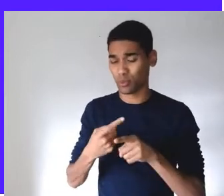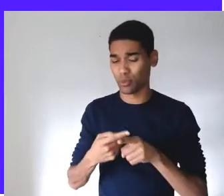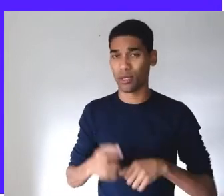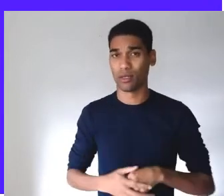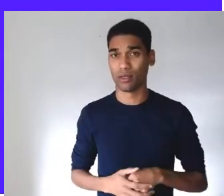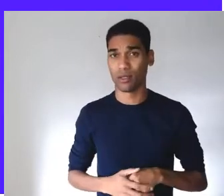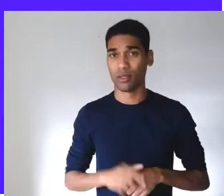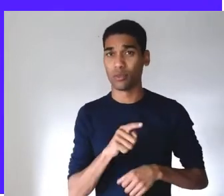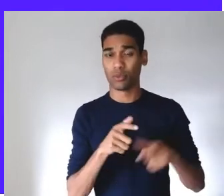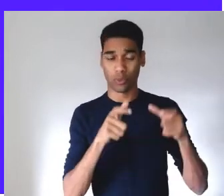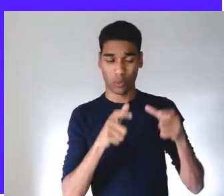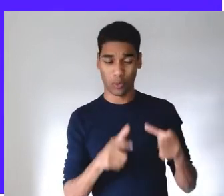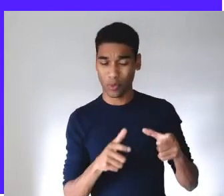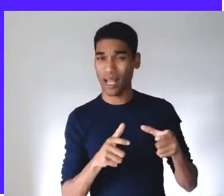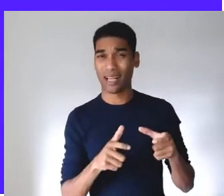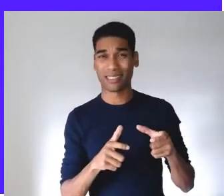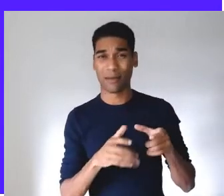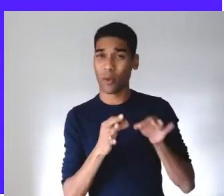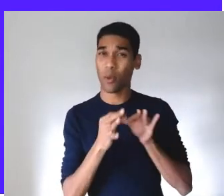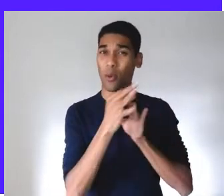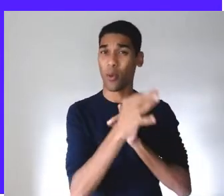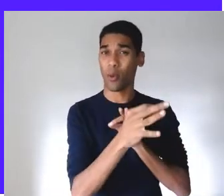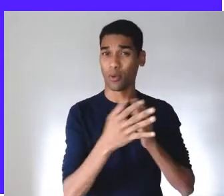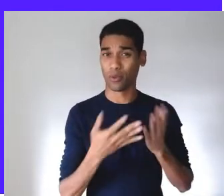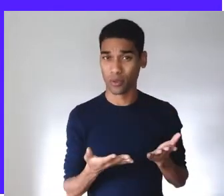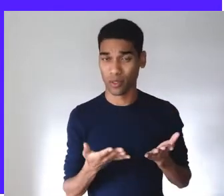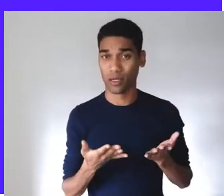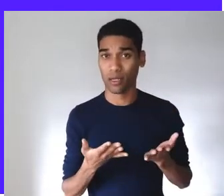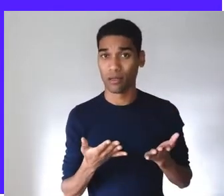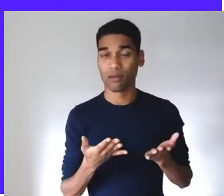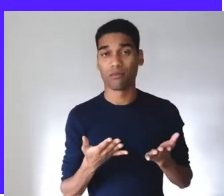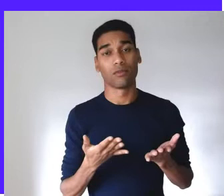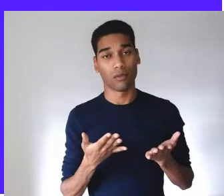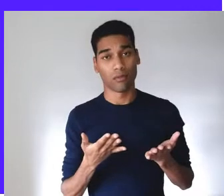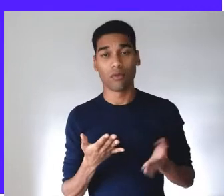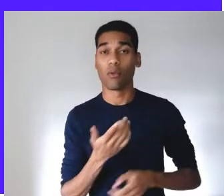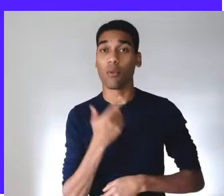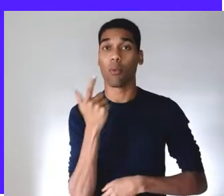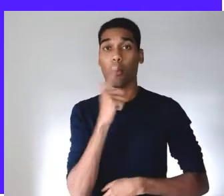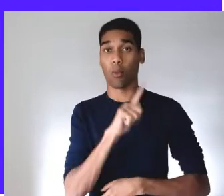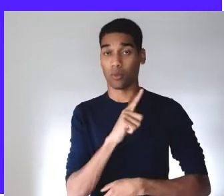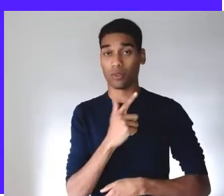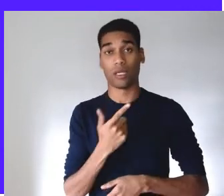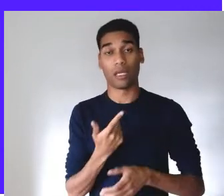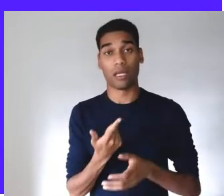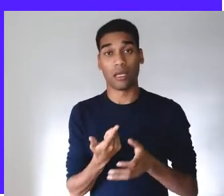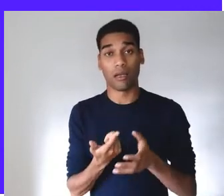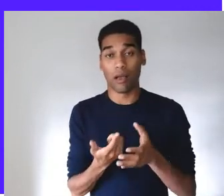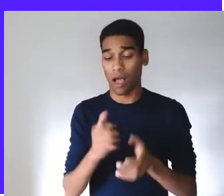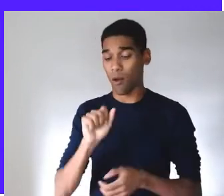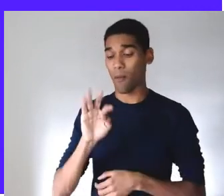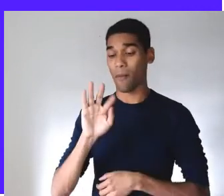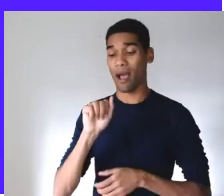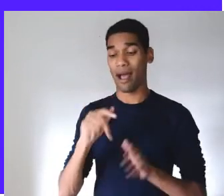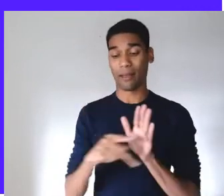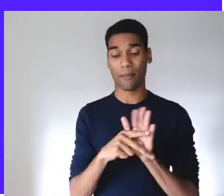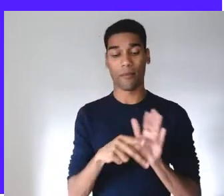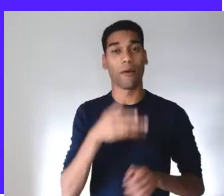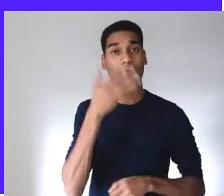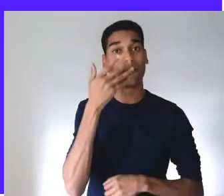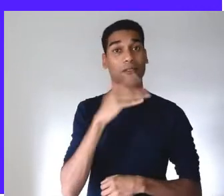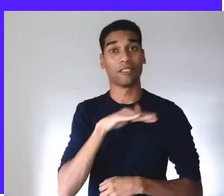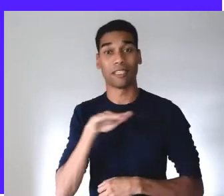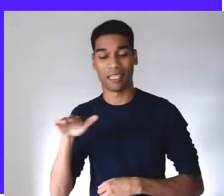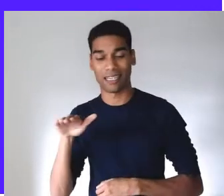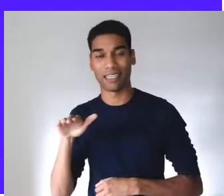viviam, e faziam uma ata de crianças, não tinha participação de adultos, uma ata dessas necessidades que eles mandavam para o